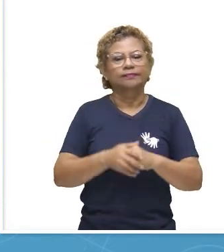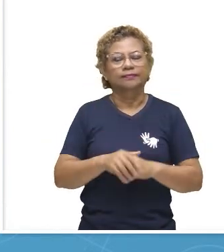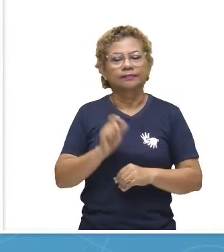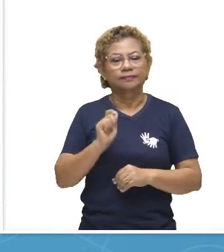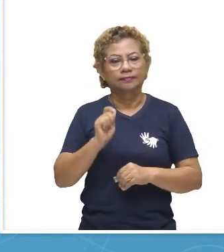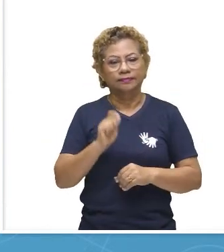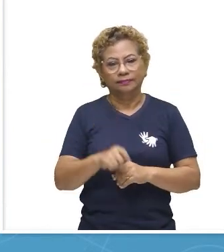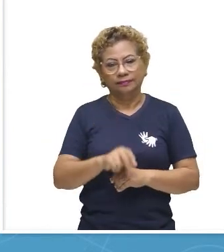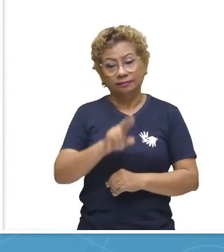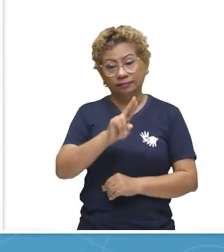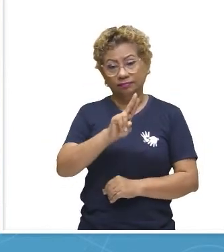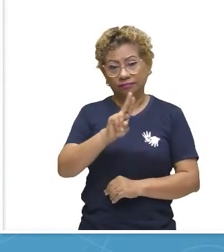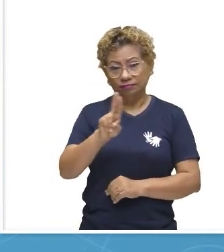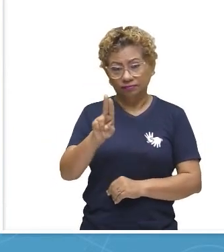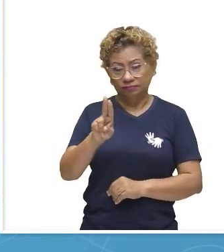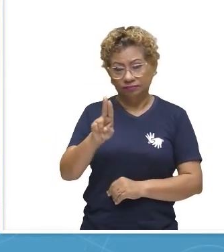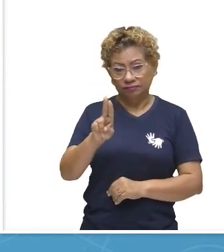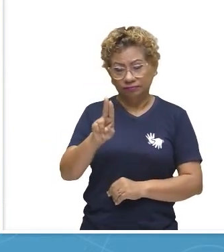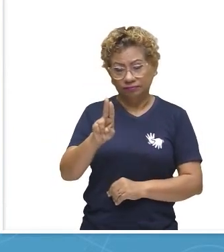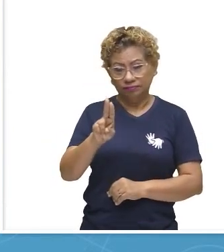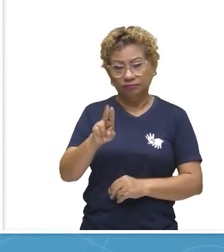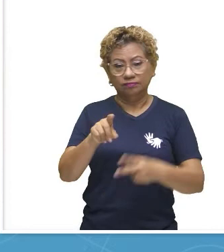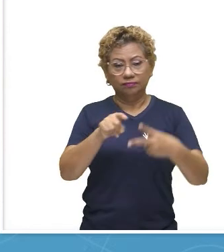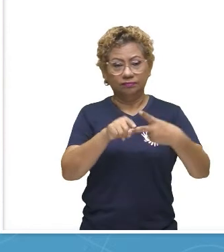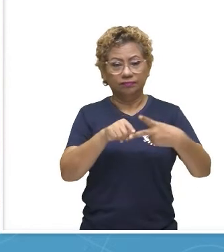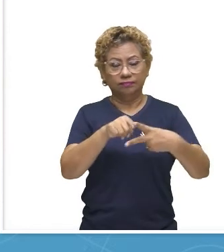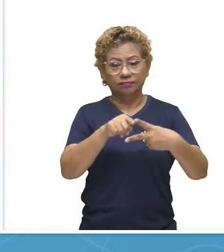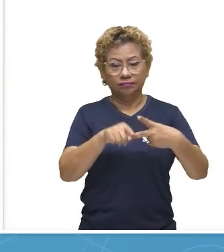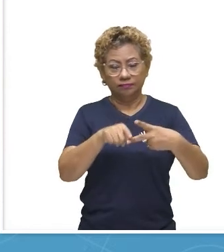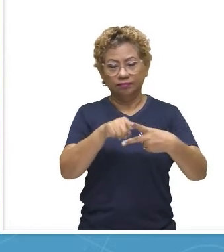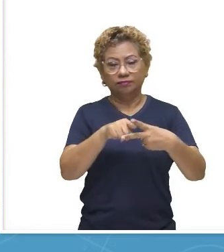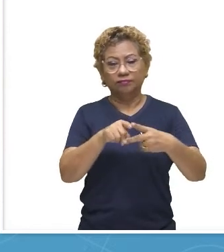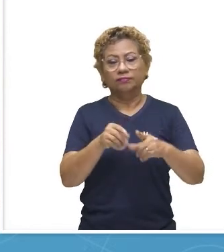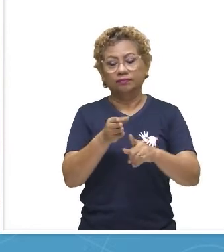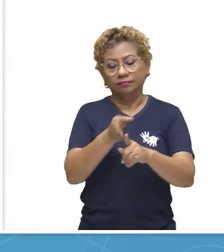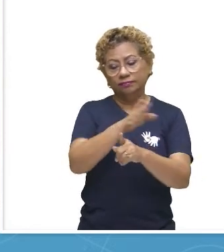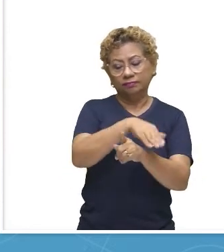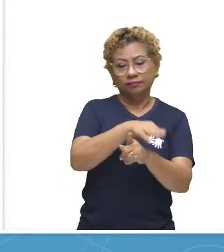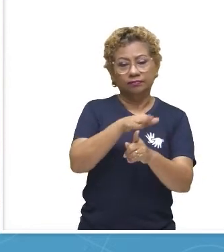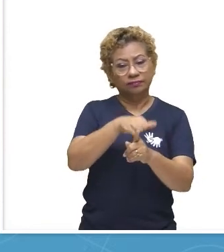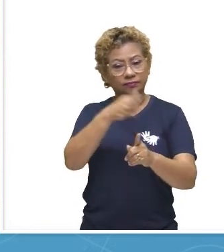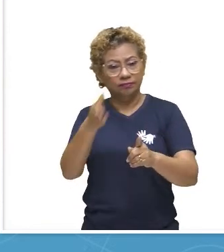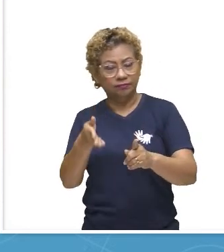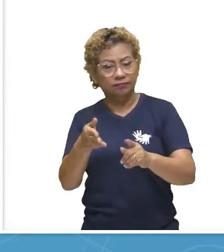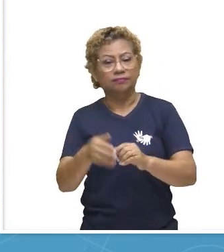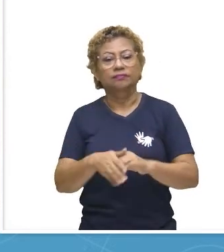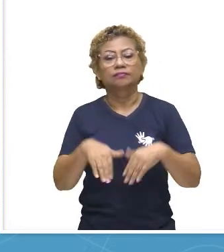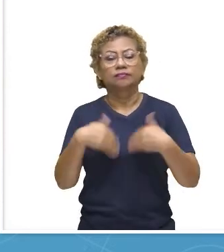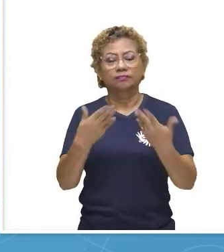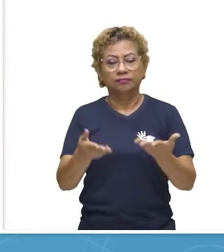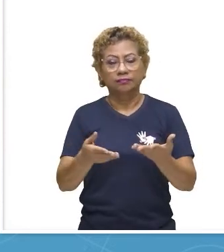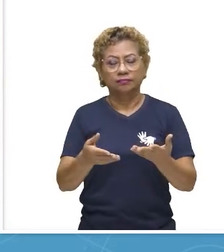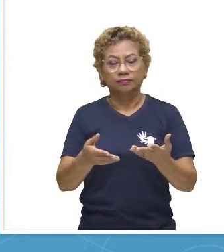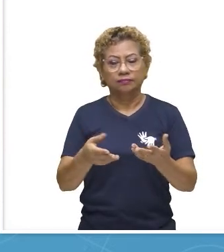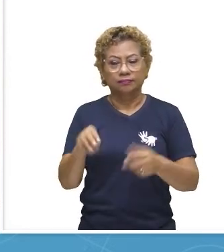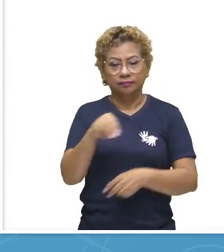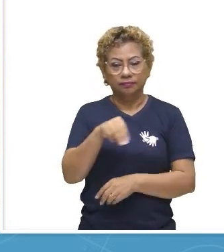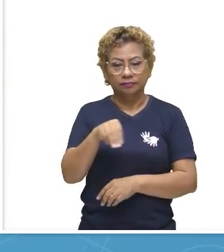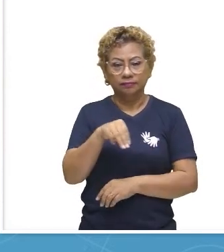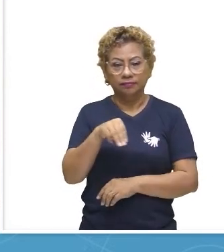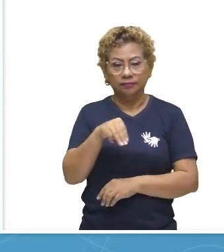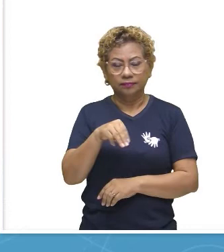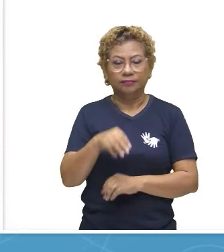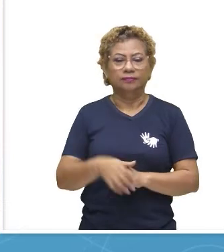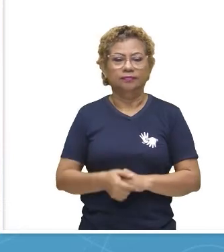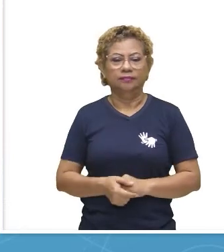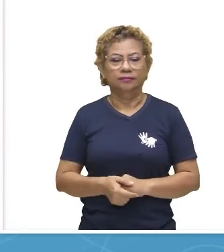Nem precisa dizer, né? Você já sabe que esses ângulos são alternos internos e pergunta qual é a medida desse ângulo aqui.